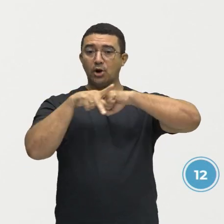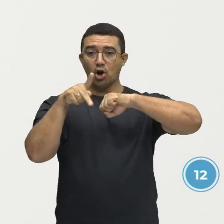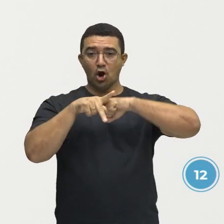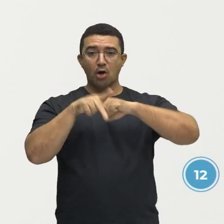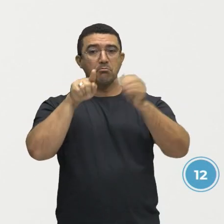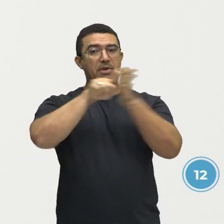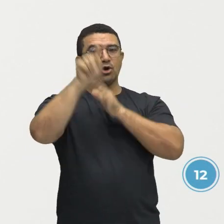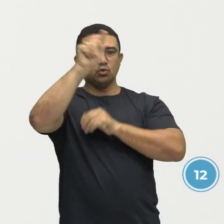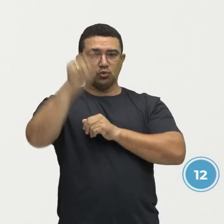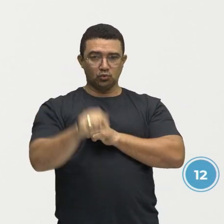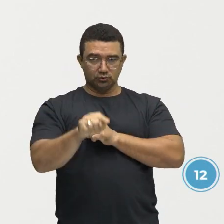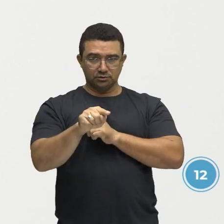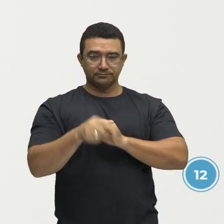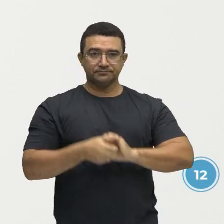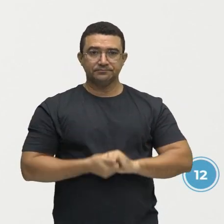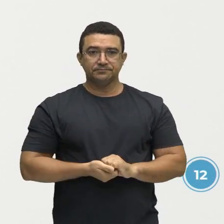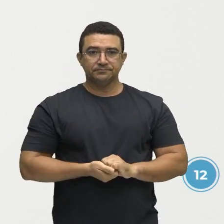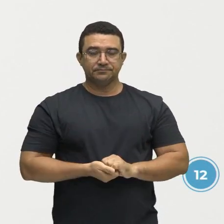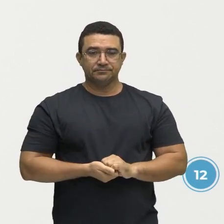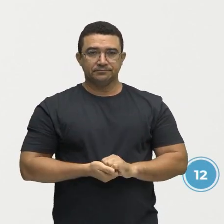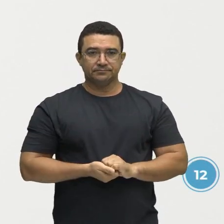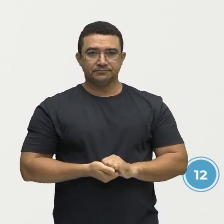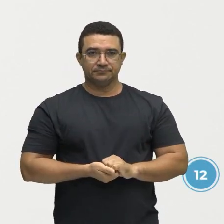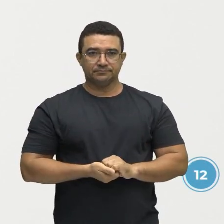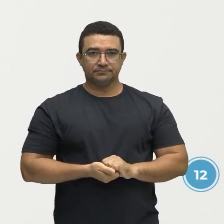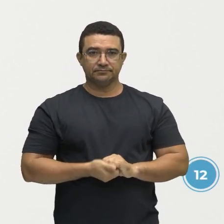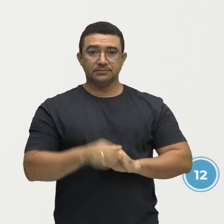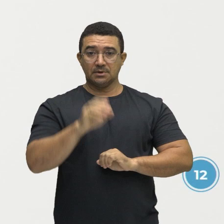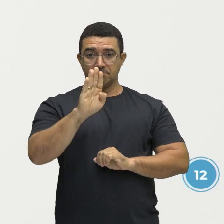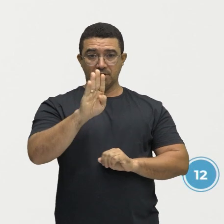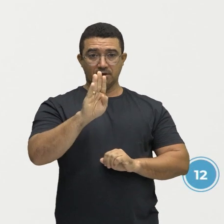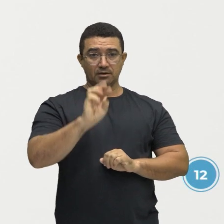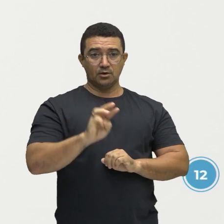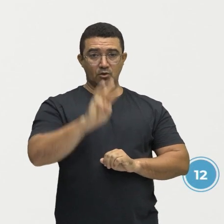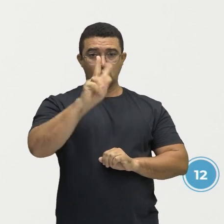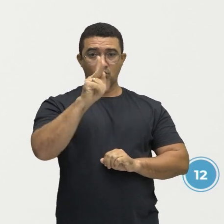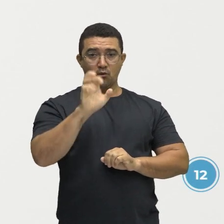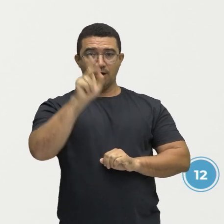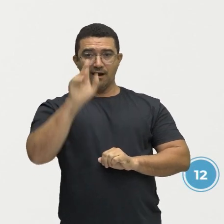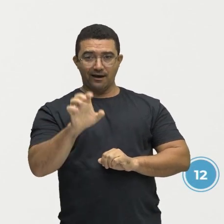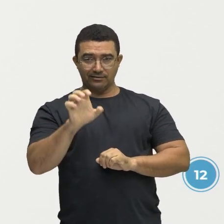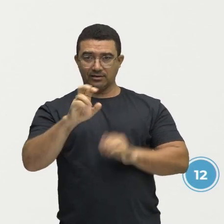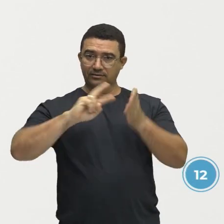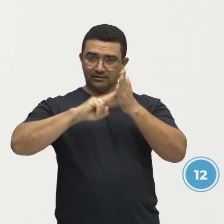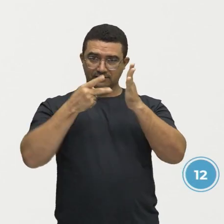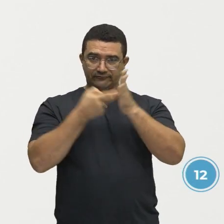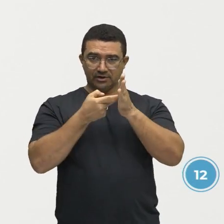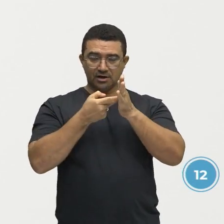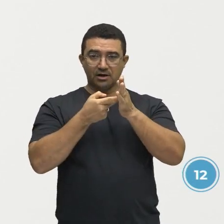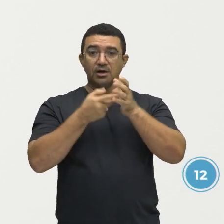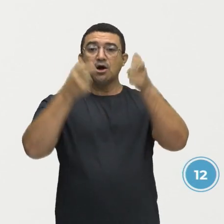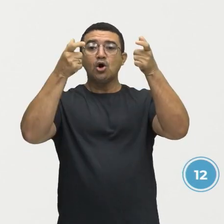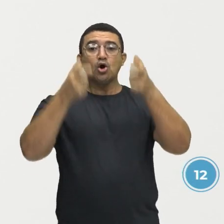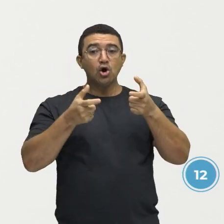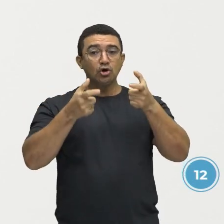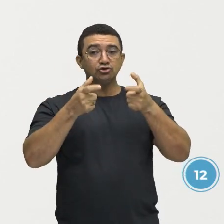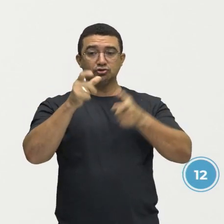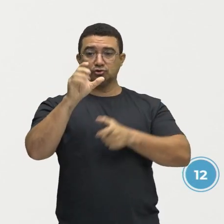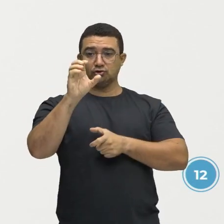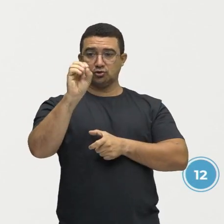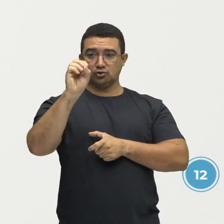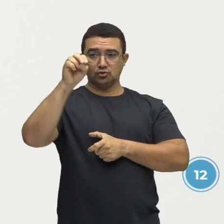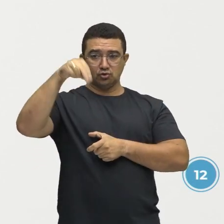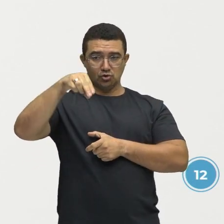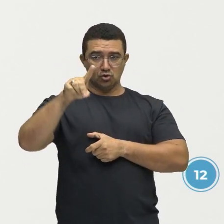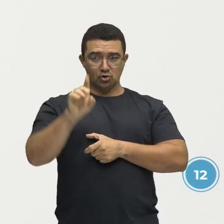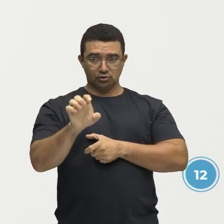interrogativos abaixo. No caso, a Ana Clícia respondeu da letra B, né, que significa, tem escrito where, ela disse que o significado está